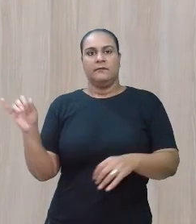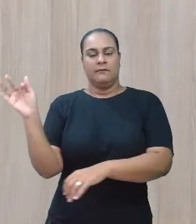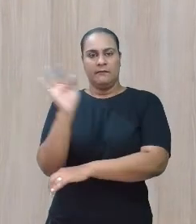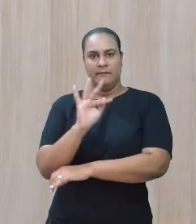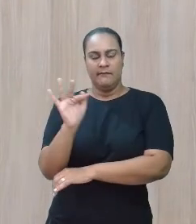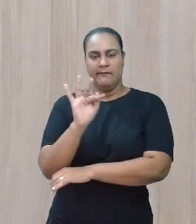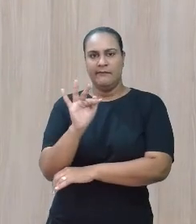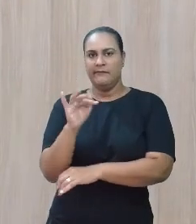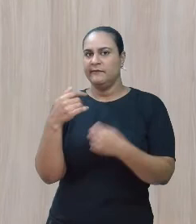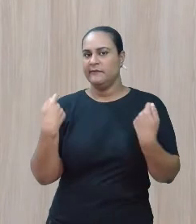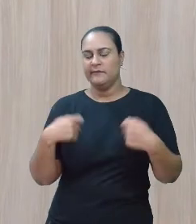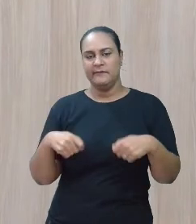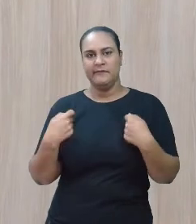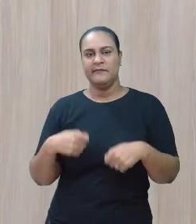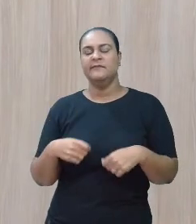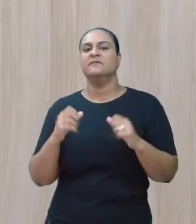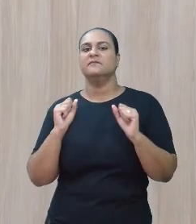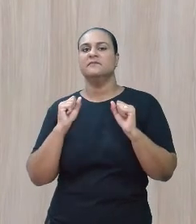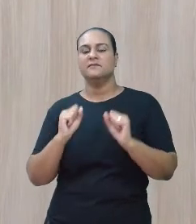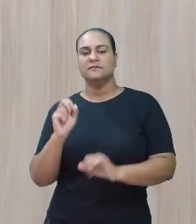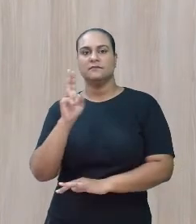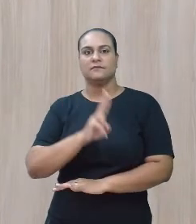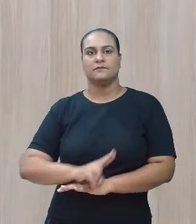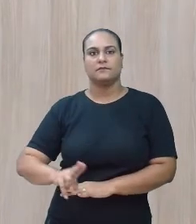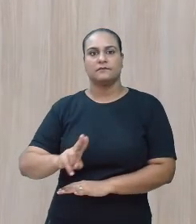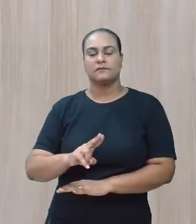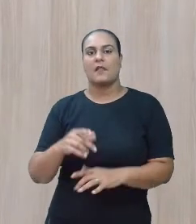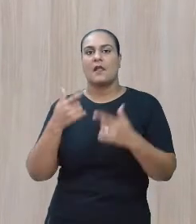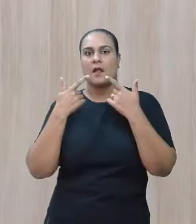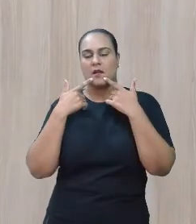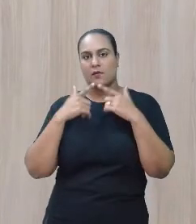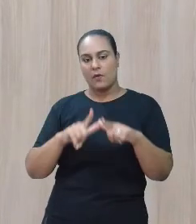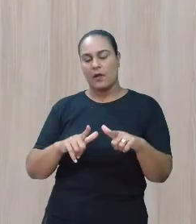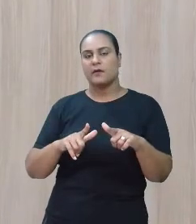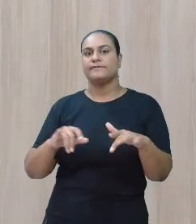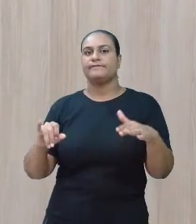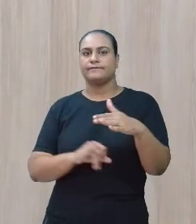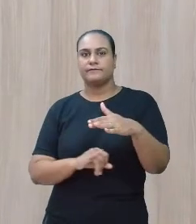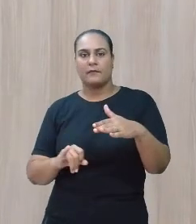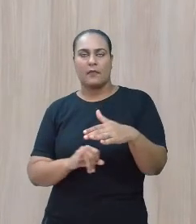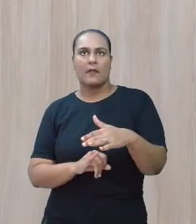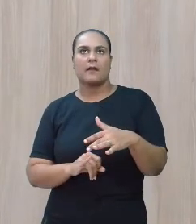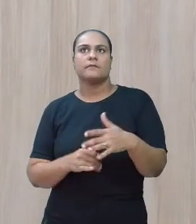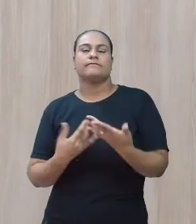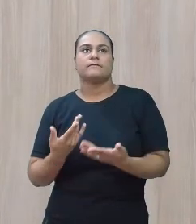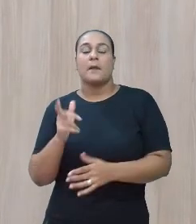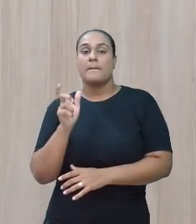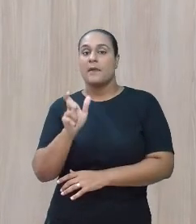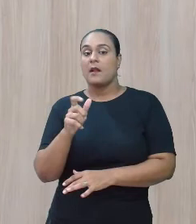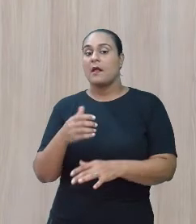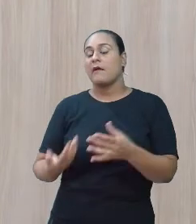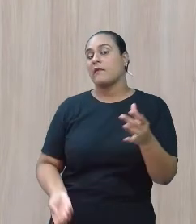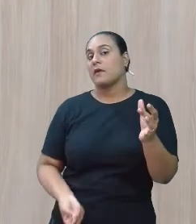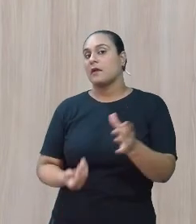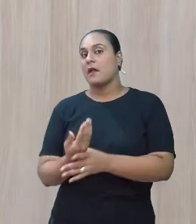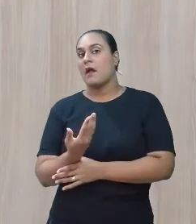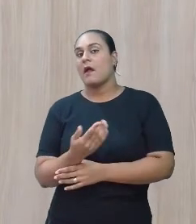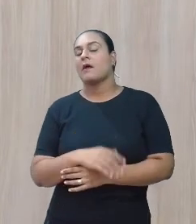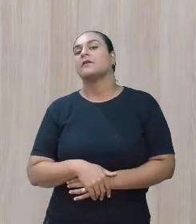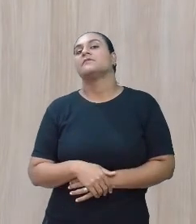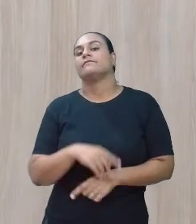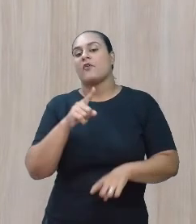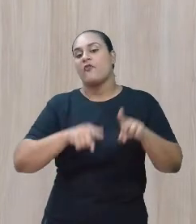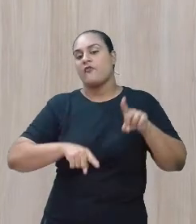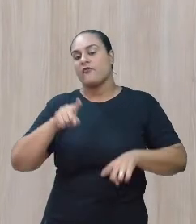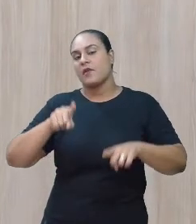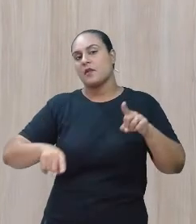podemos usar a linguagem coloquial, não é, palavras às vezes criadas, não é? Uma variação linguística,